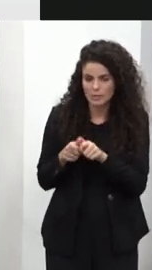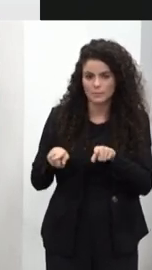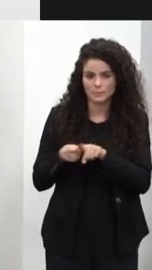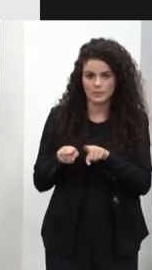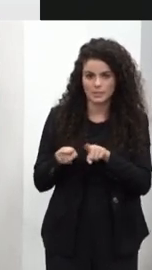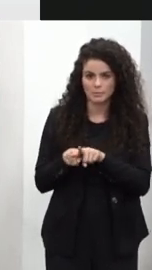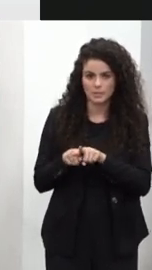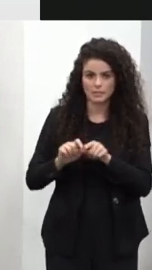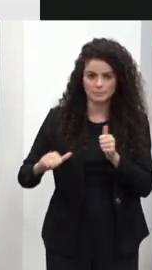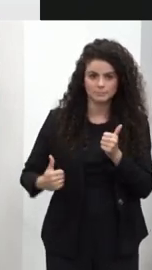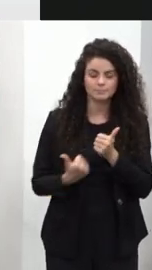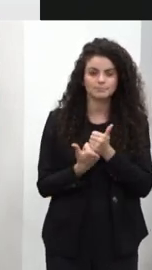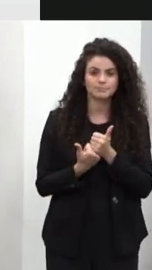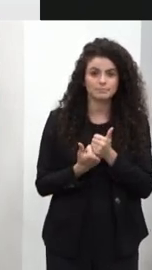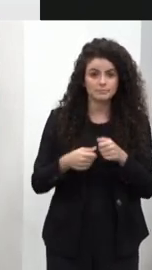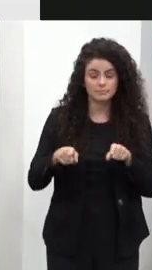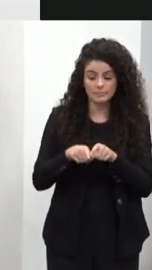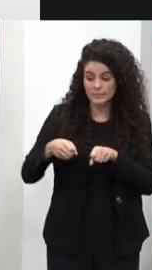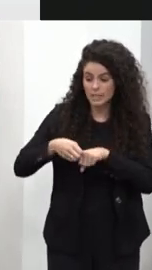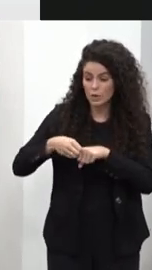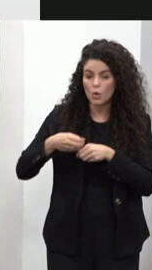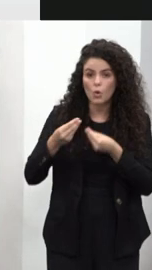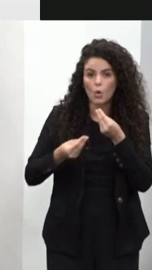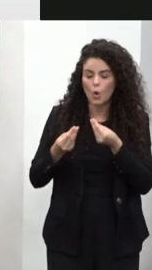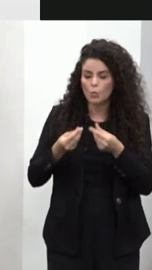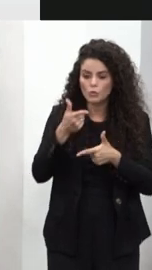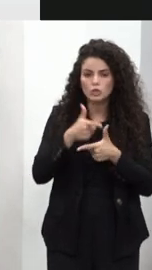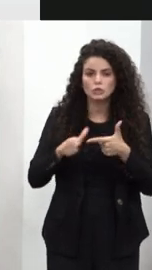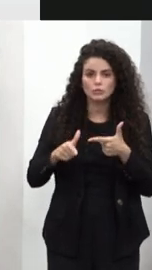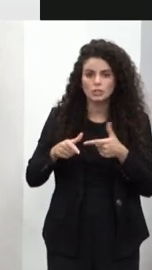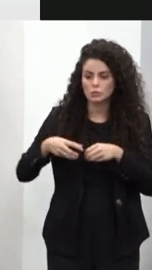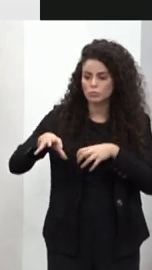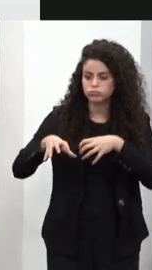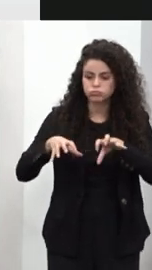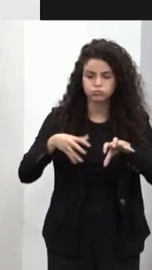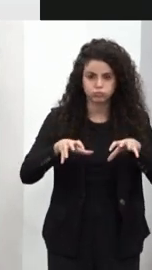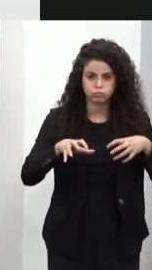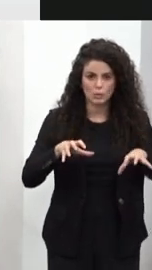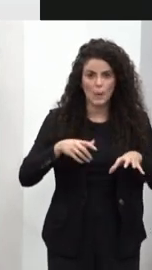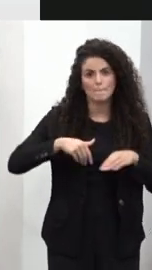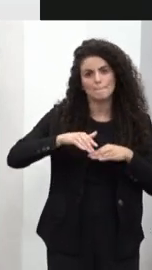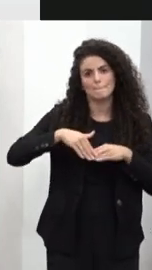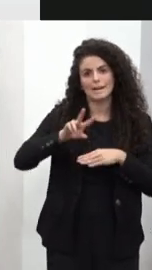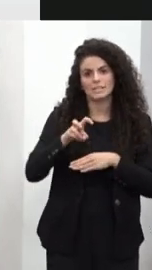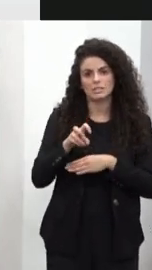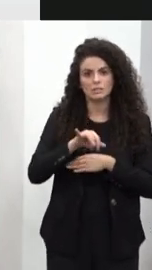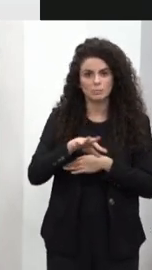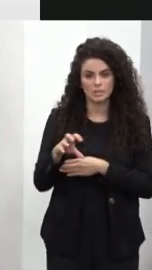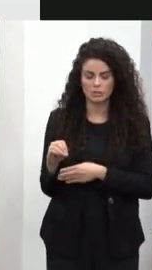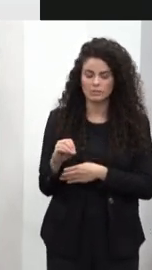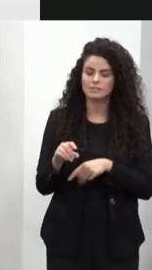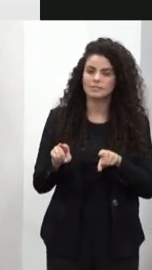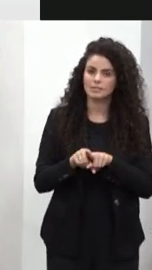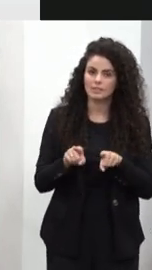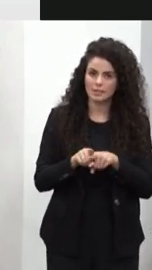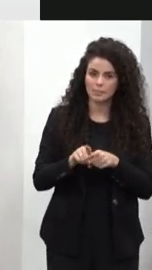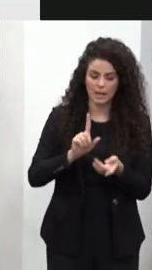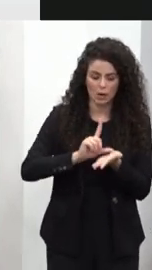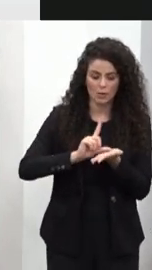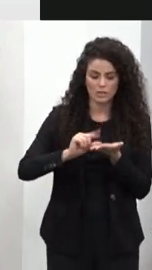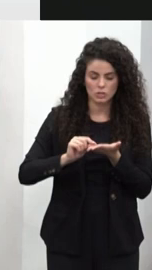e Distribuição 5 milhões mais de 5 milhões de recursos e o artigo 8º que também lida com